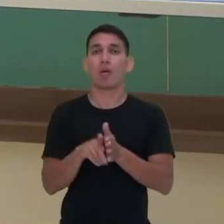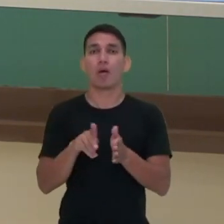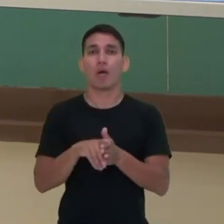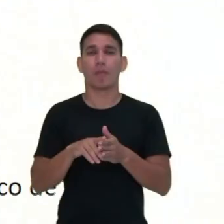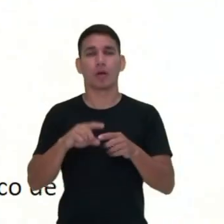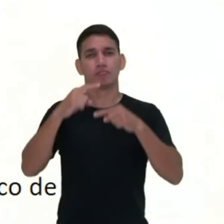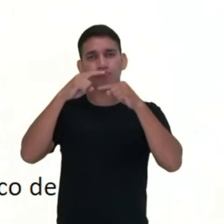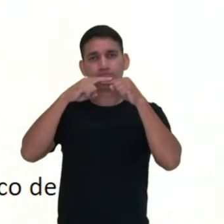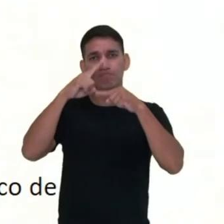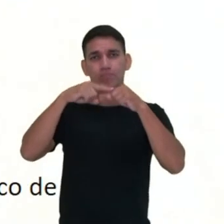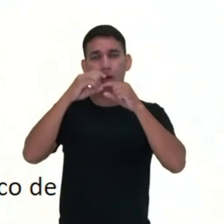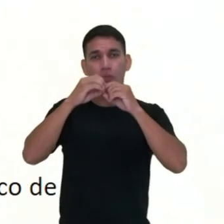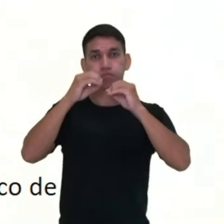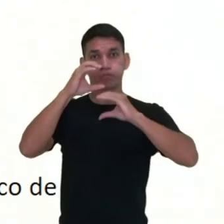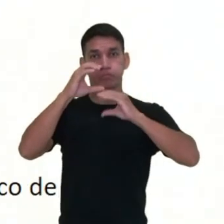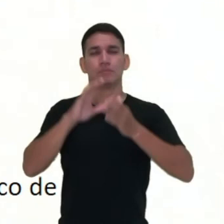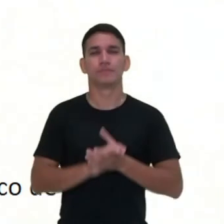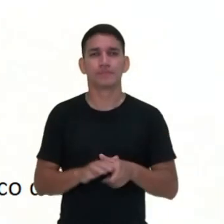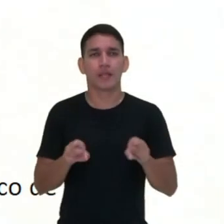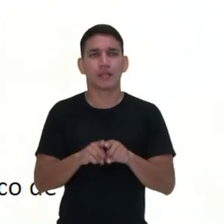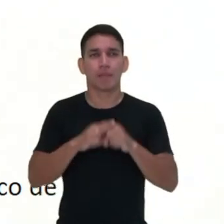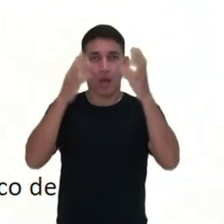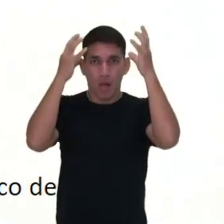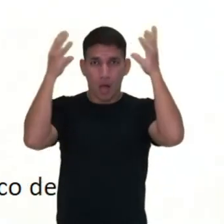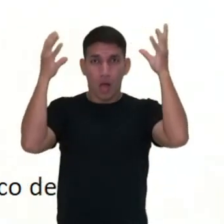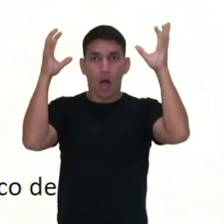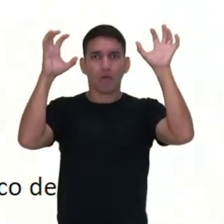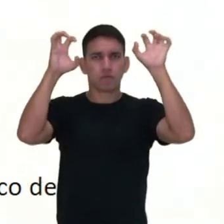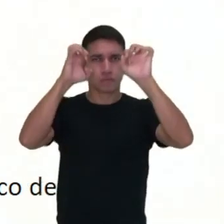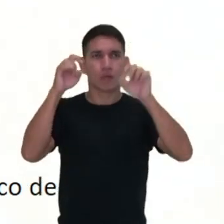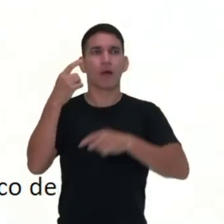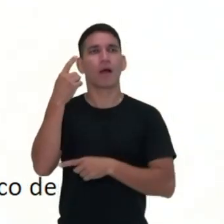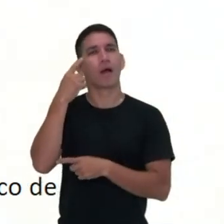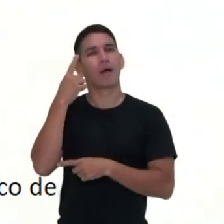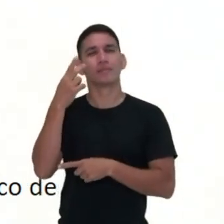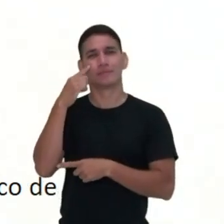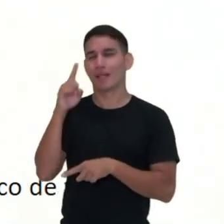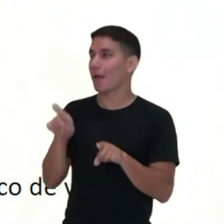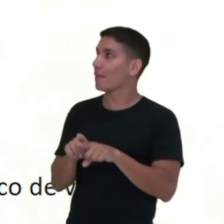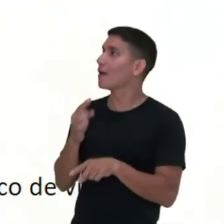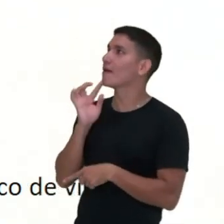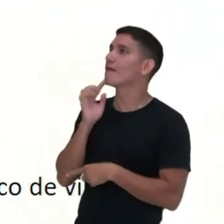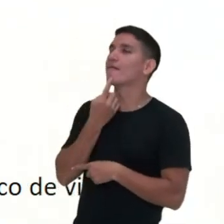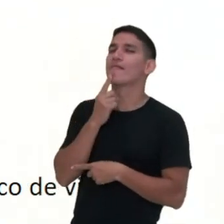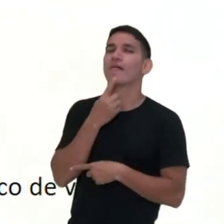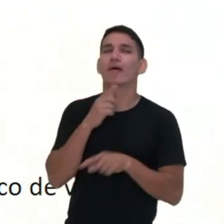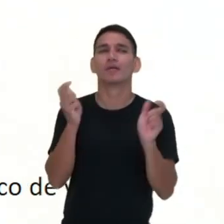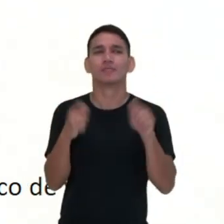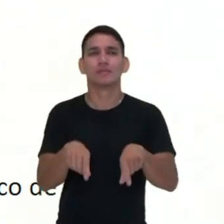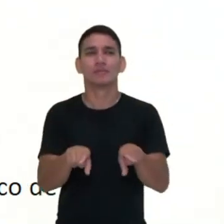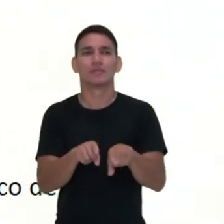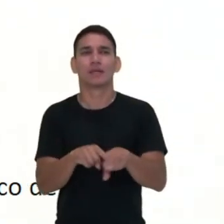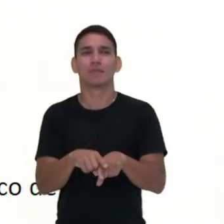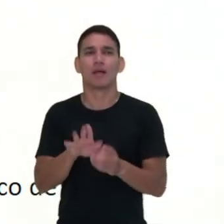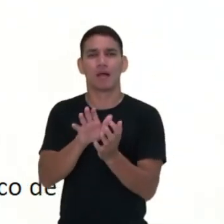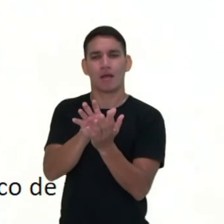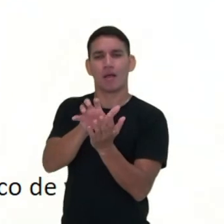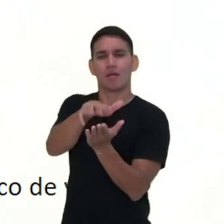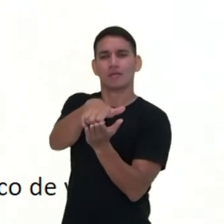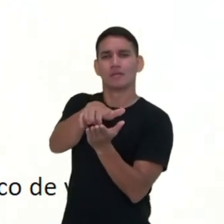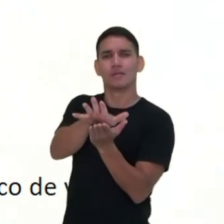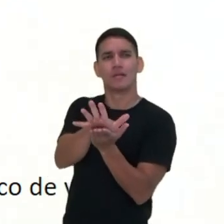tá? Cabelos escuros, queixo com covas, capacidade de enrolar a língua, tá? E